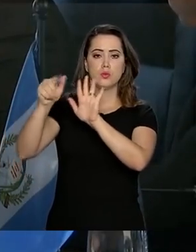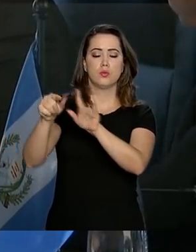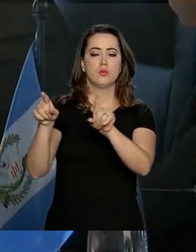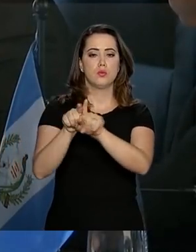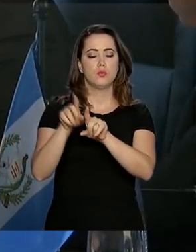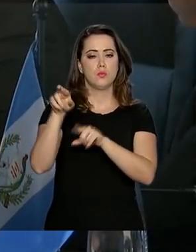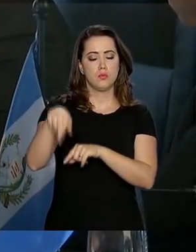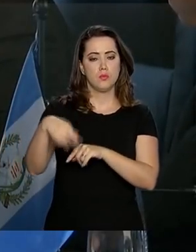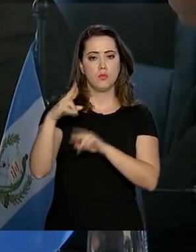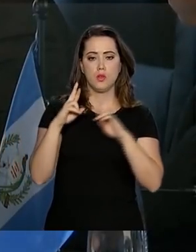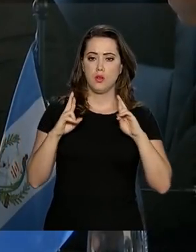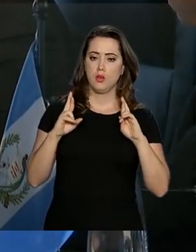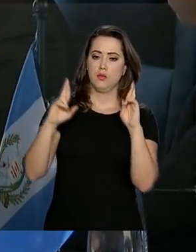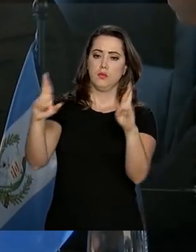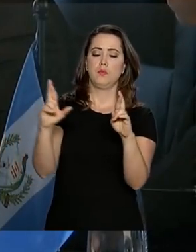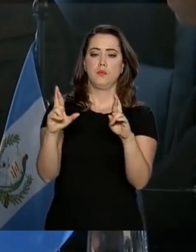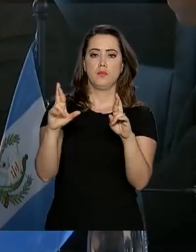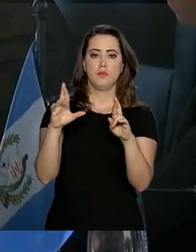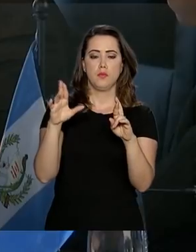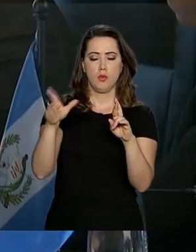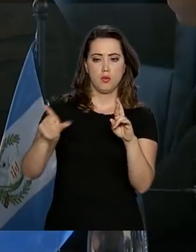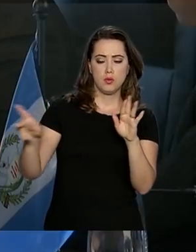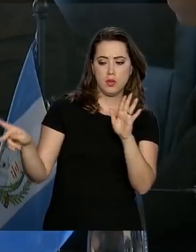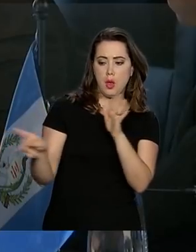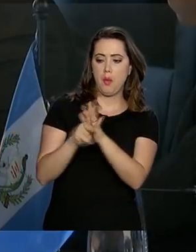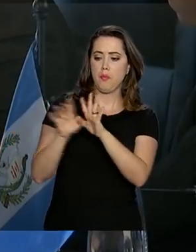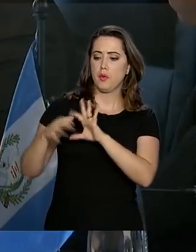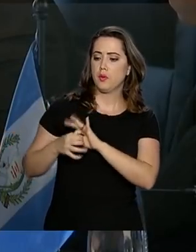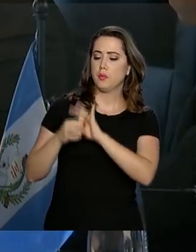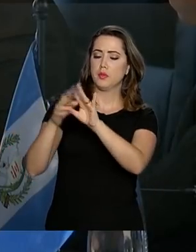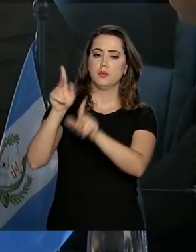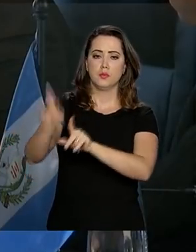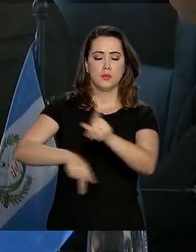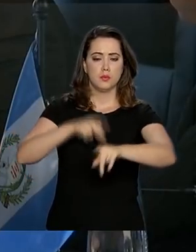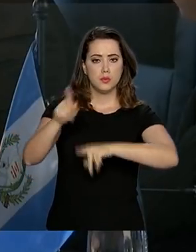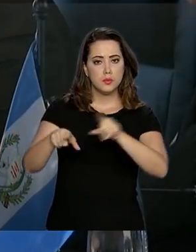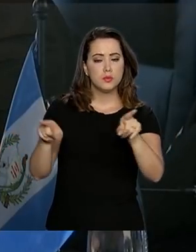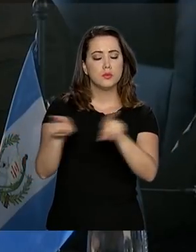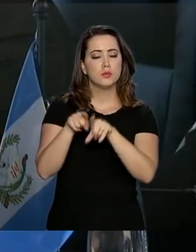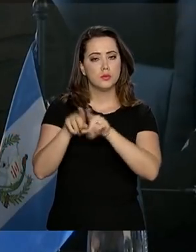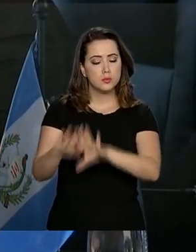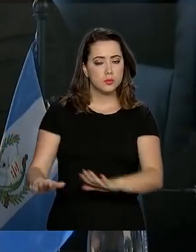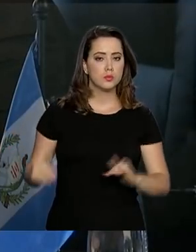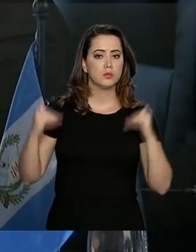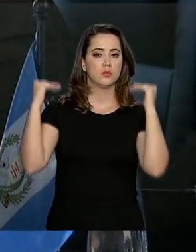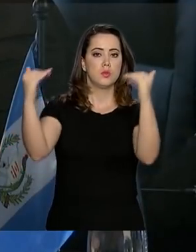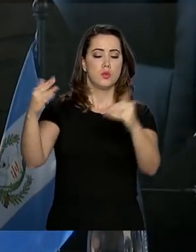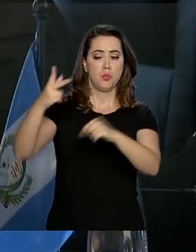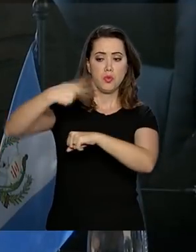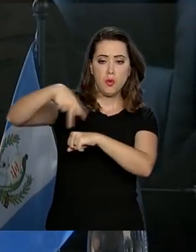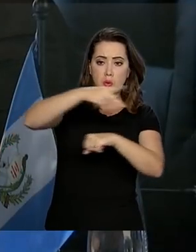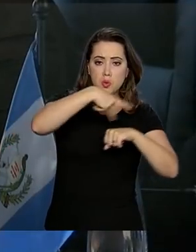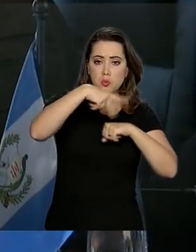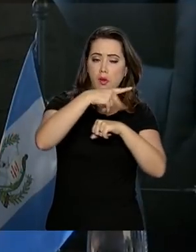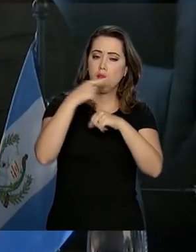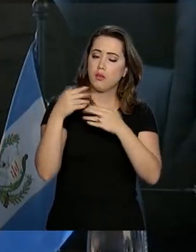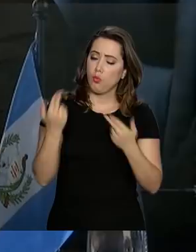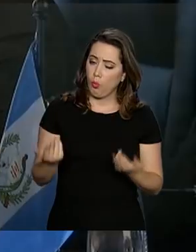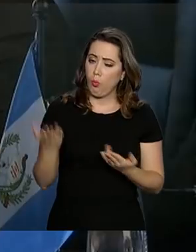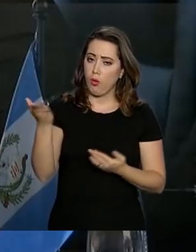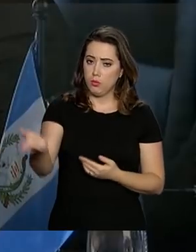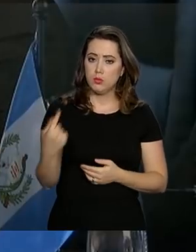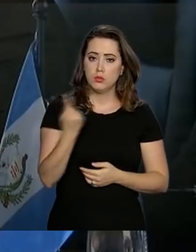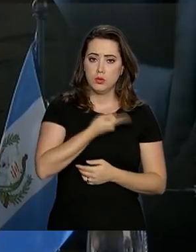com respeito à autodeterminação de los pueblos e às soberanias nacionais, em el qual